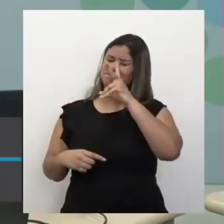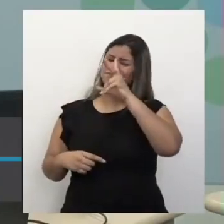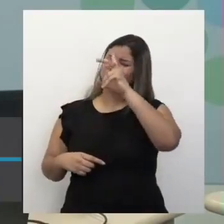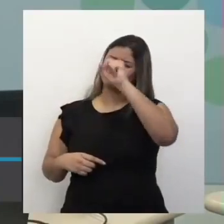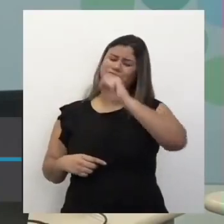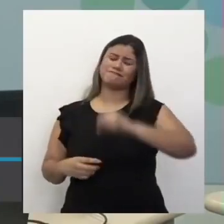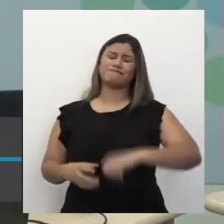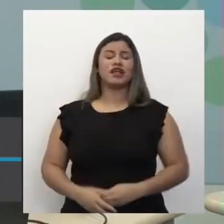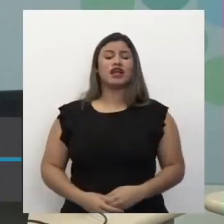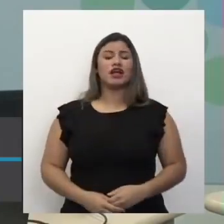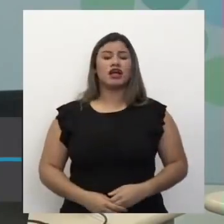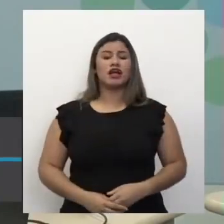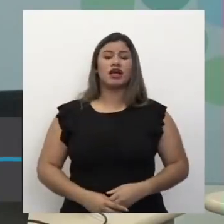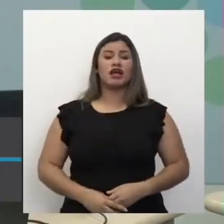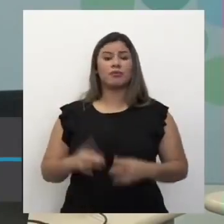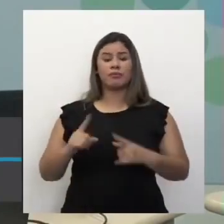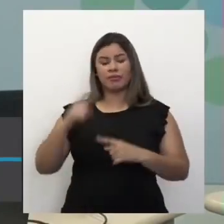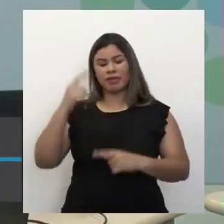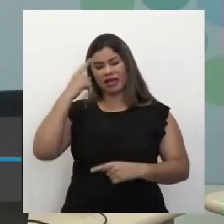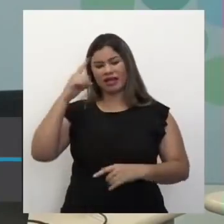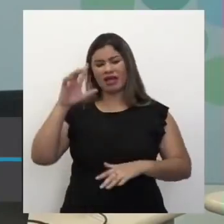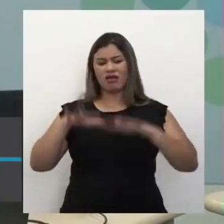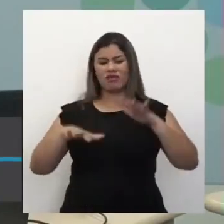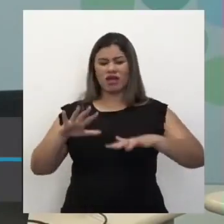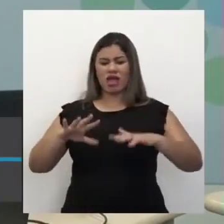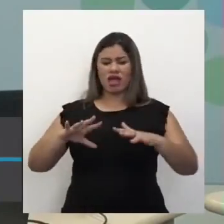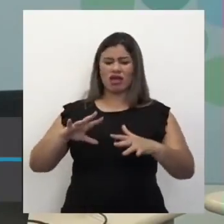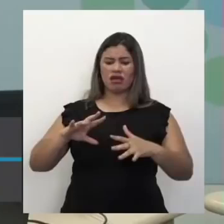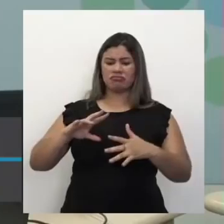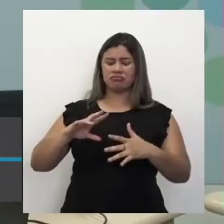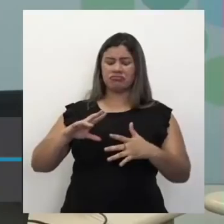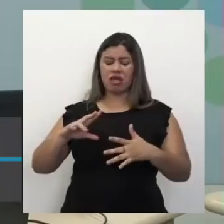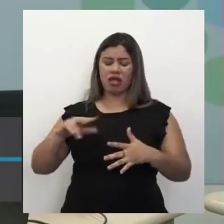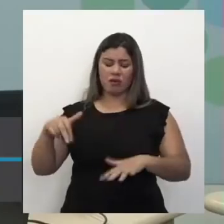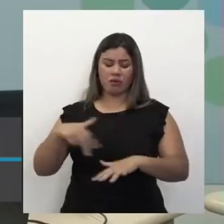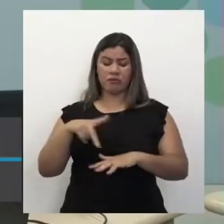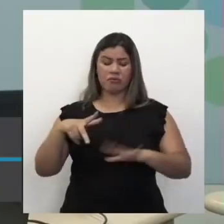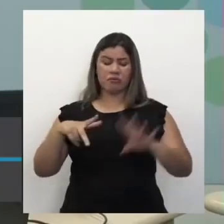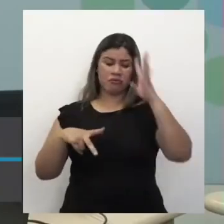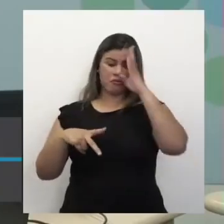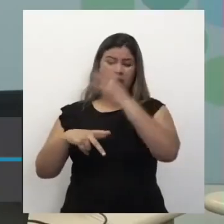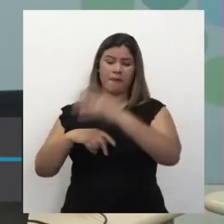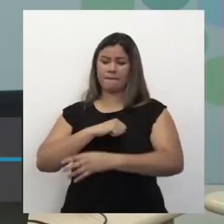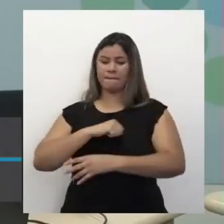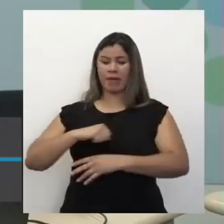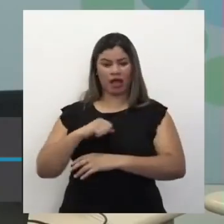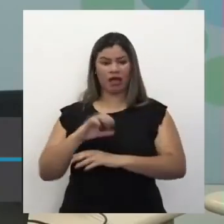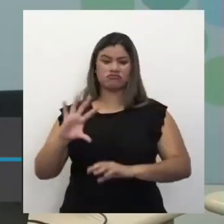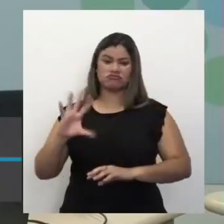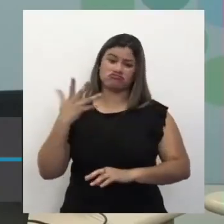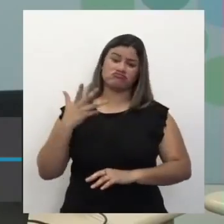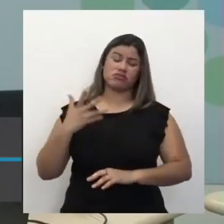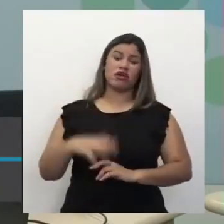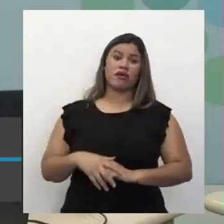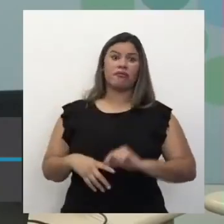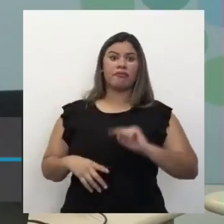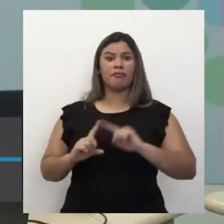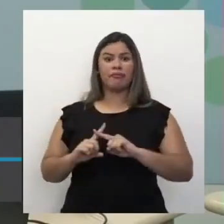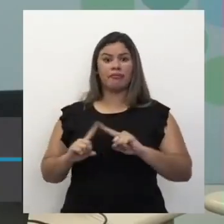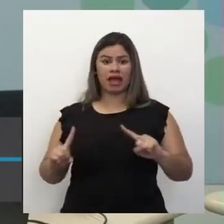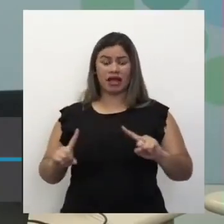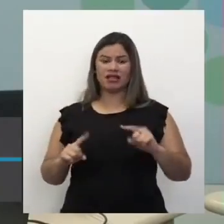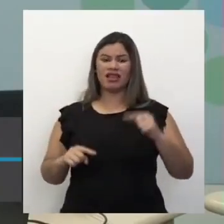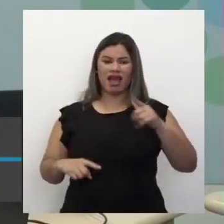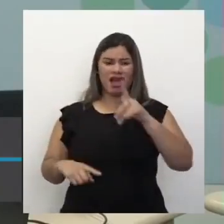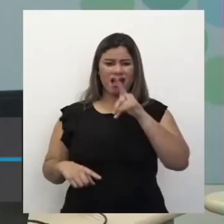acontece. Porque para mim acidente é esbarrar, né? Esbarrar o meu braço aqui na garrafa d'água e derramar água. Para mim isso é